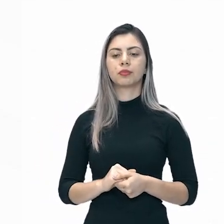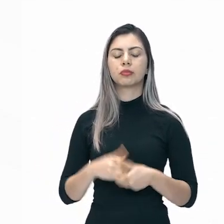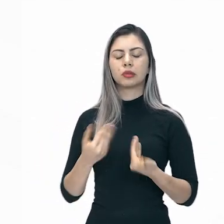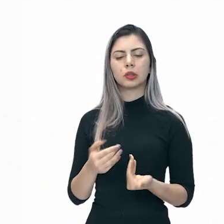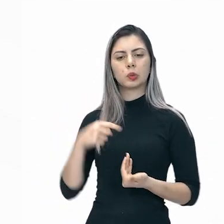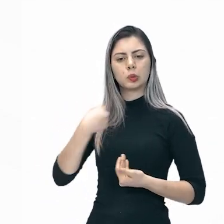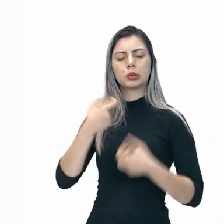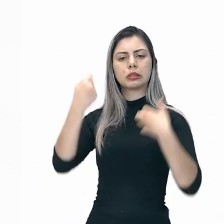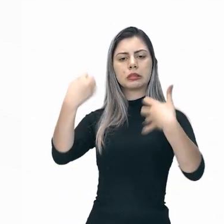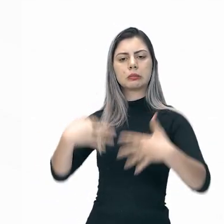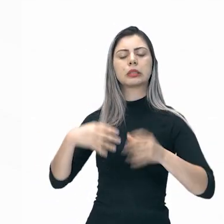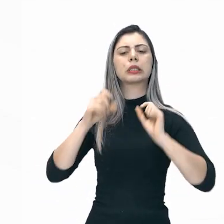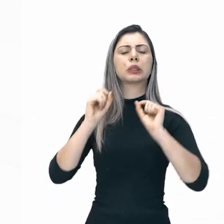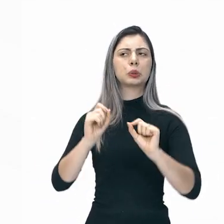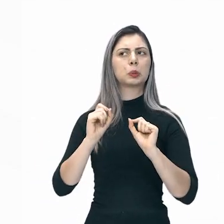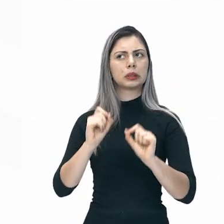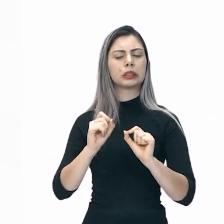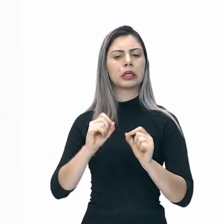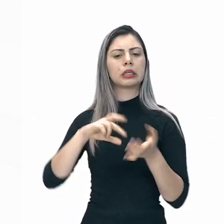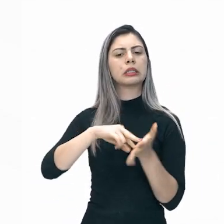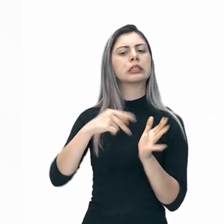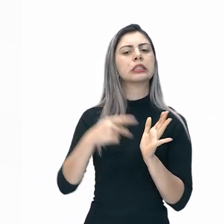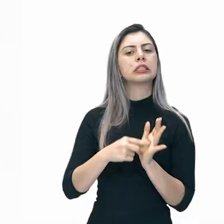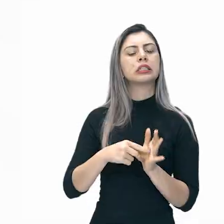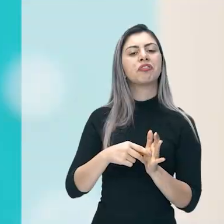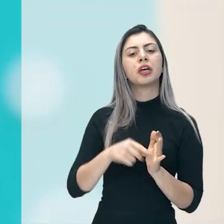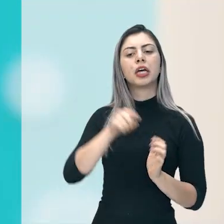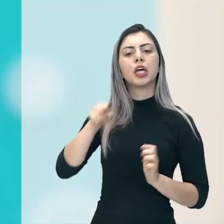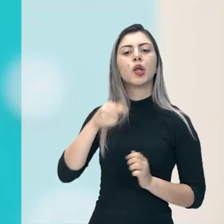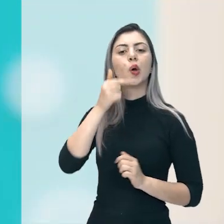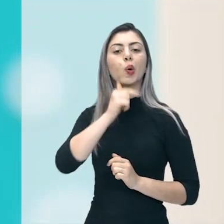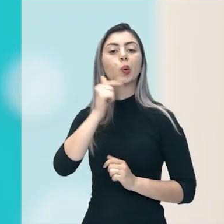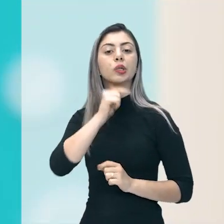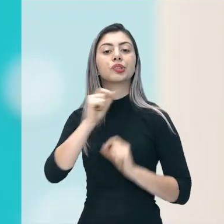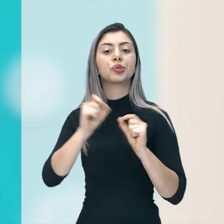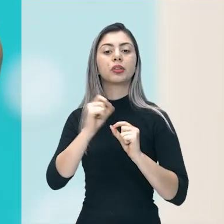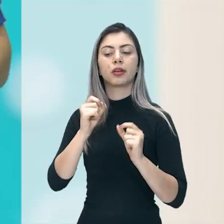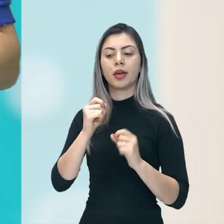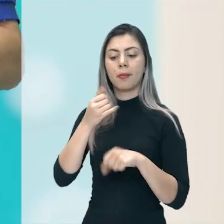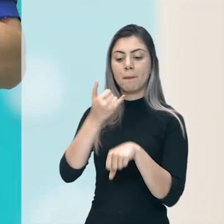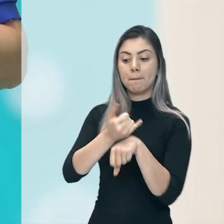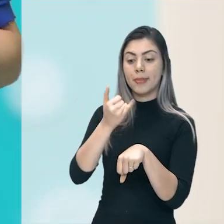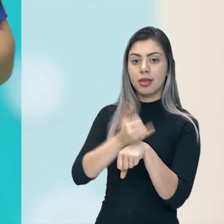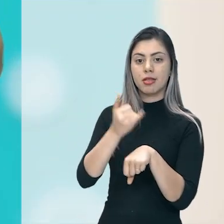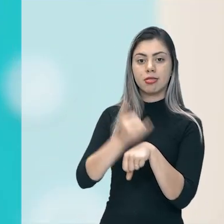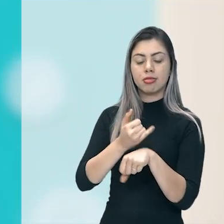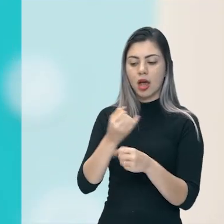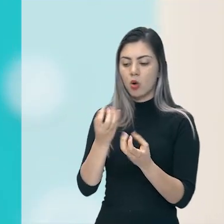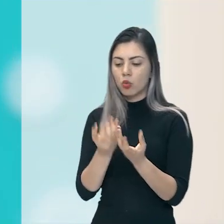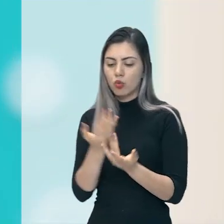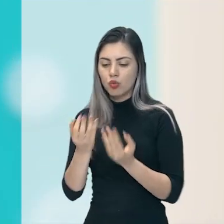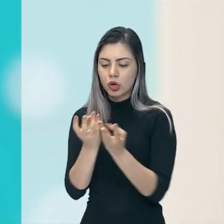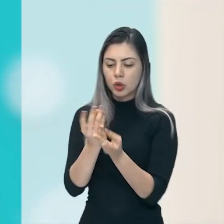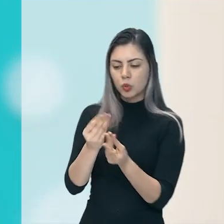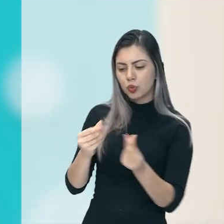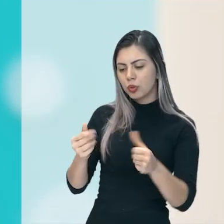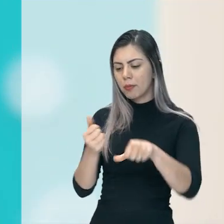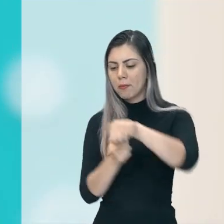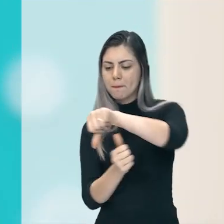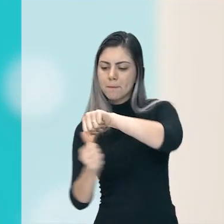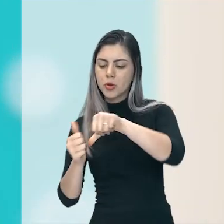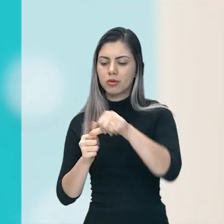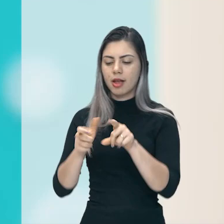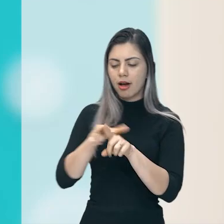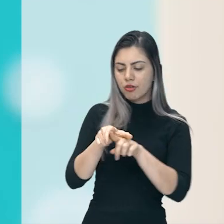estamos falando isso, nós estamos dizendo que ele já desenvolveu o quê? A questão de desenvolver os metais, dissolviam, faziam suas armas, as